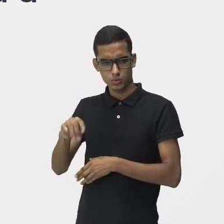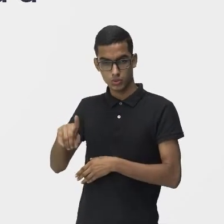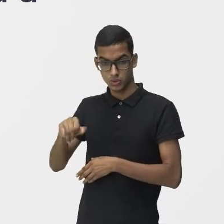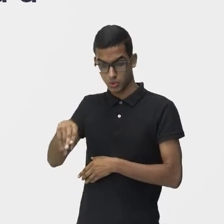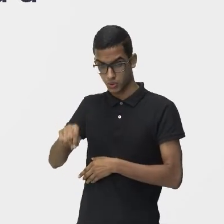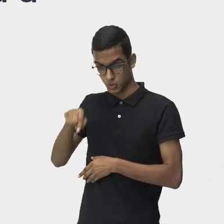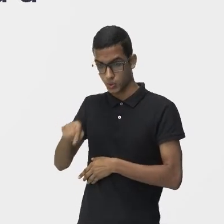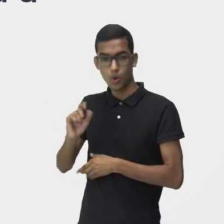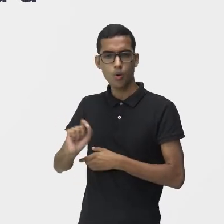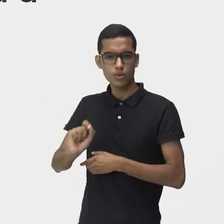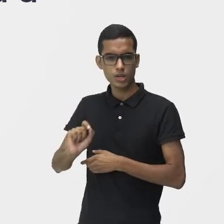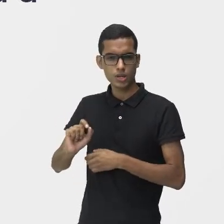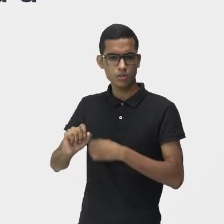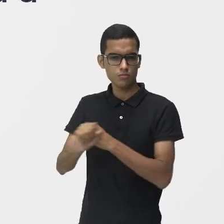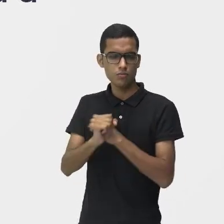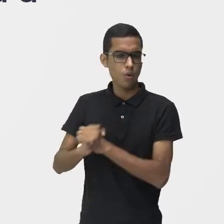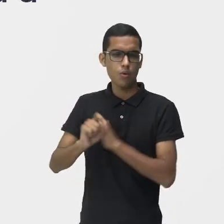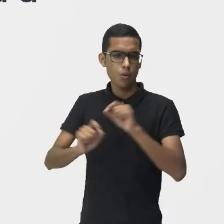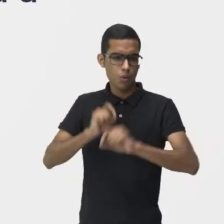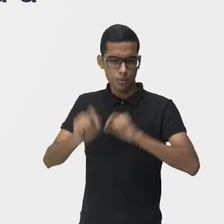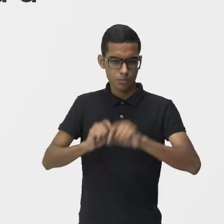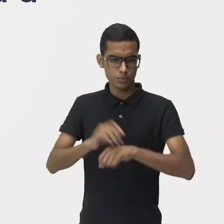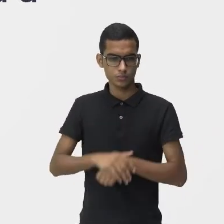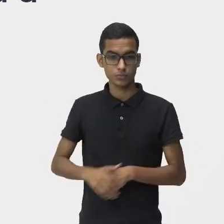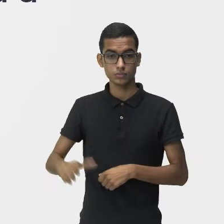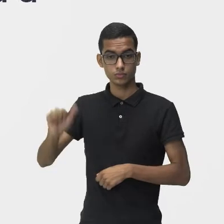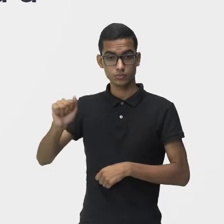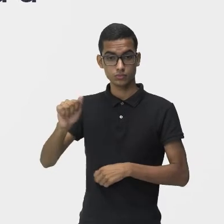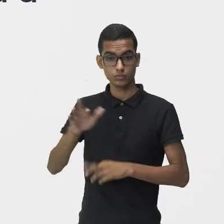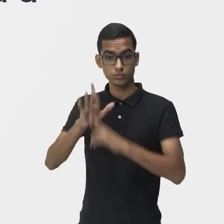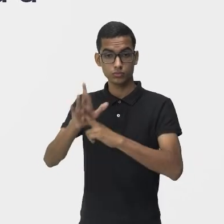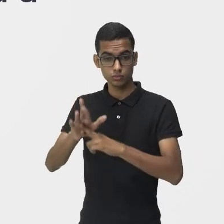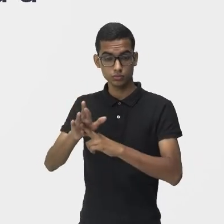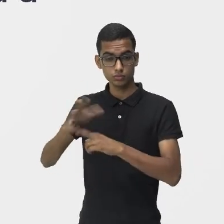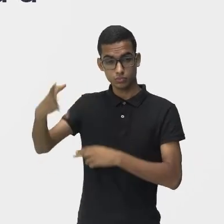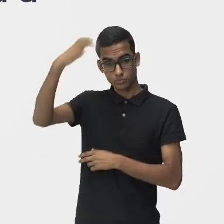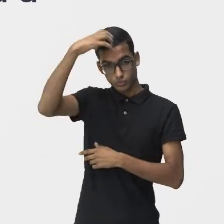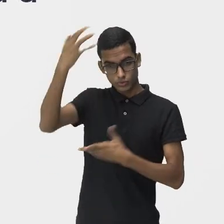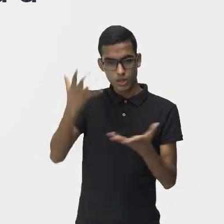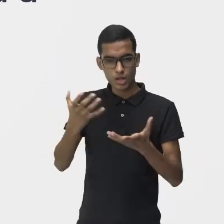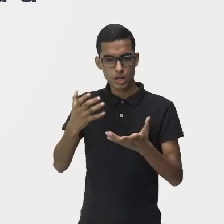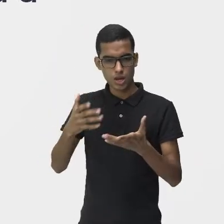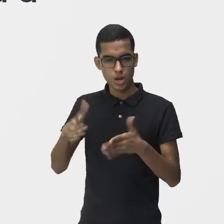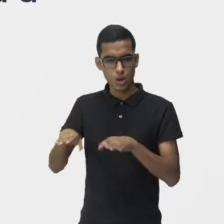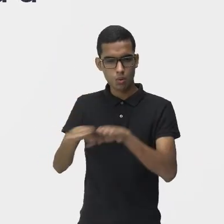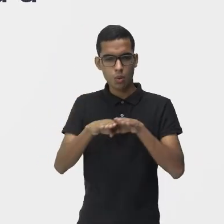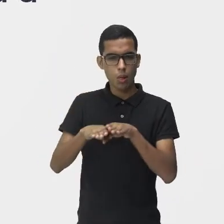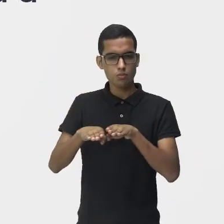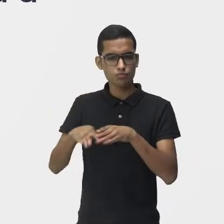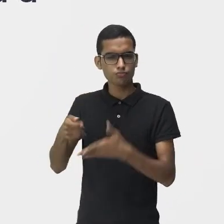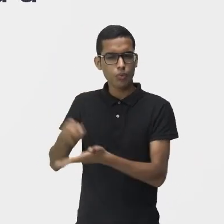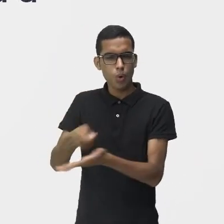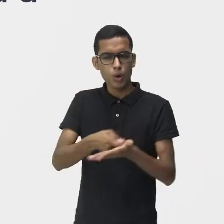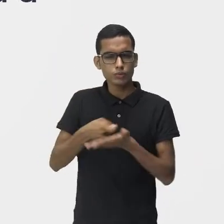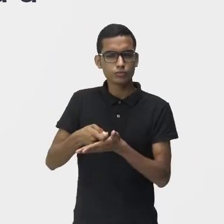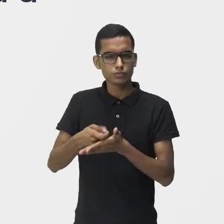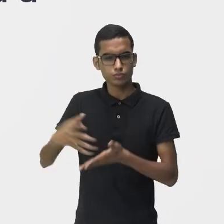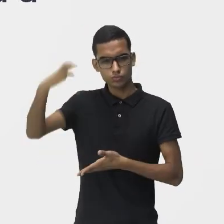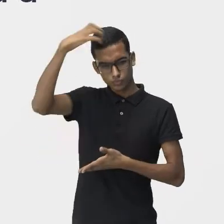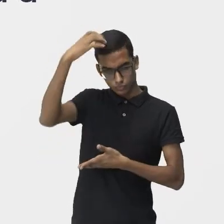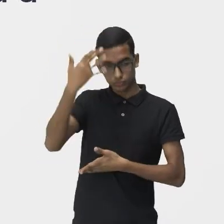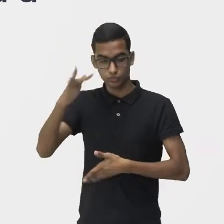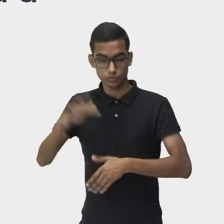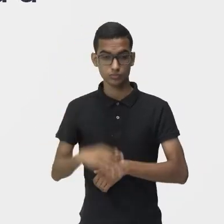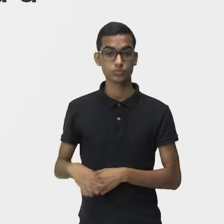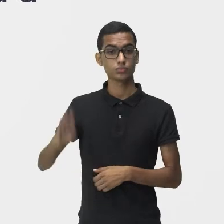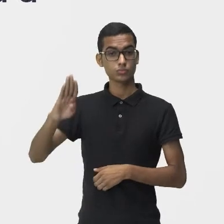eles defendiam? Letra A. Eram representantes da monarquia que queriam estabelecer o regime monárquico da França. A